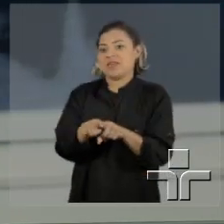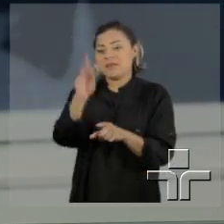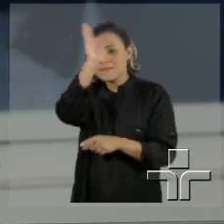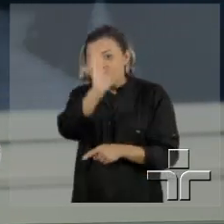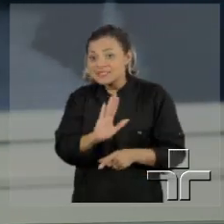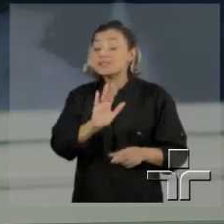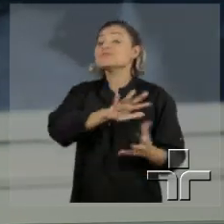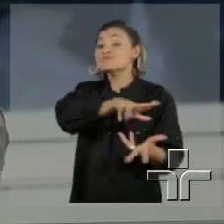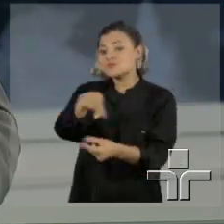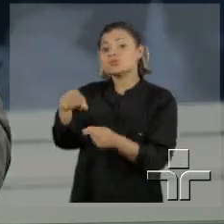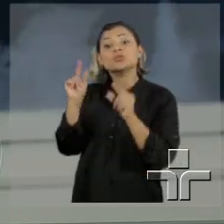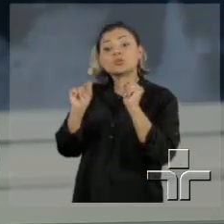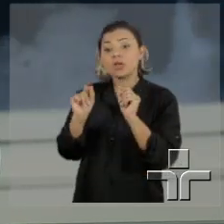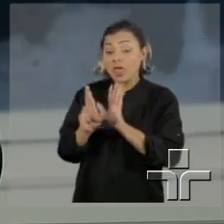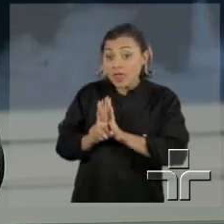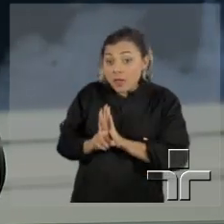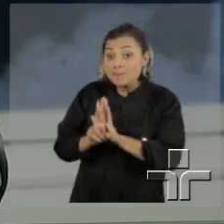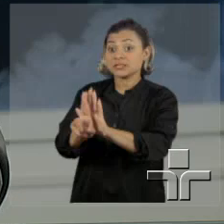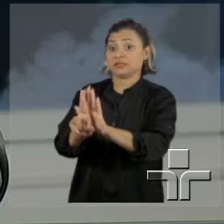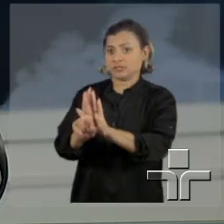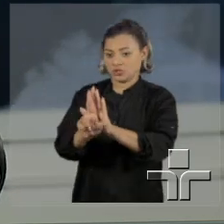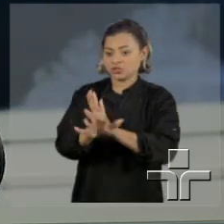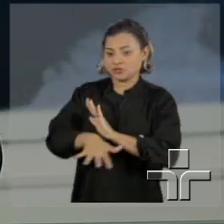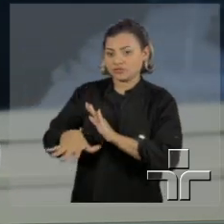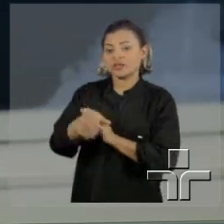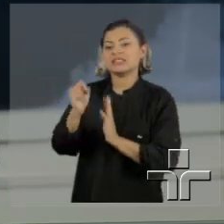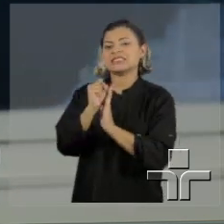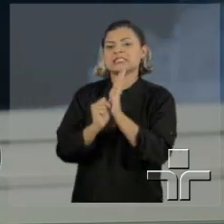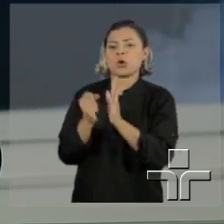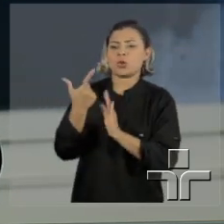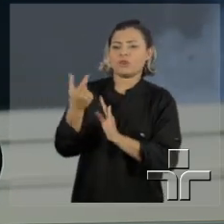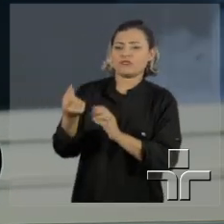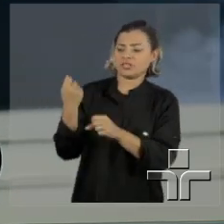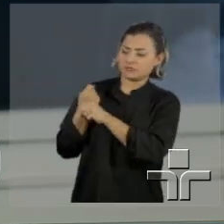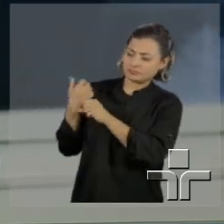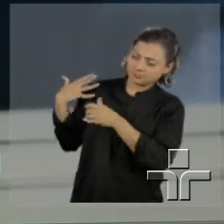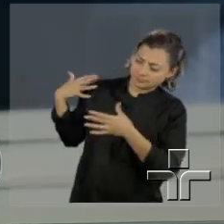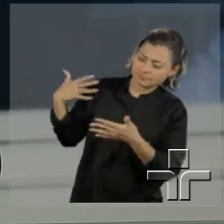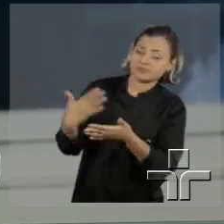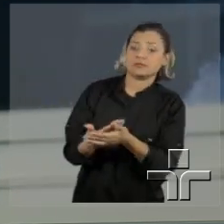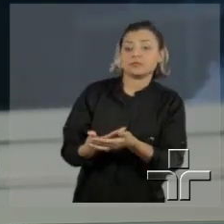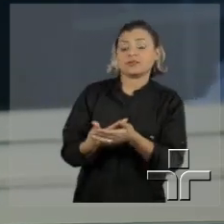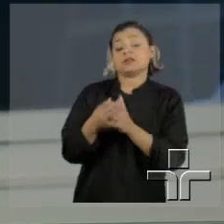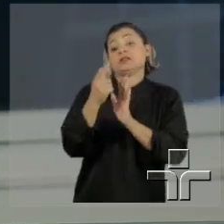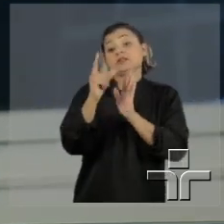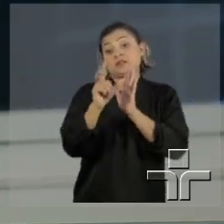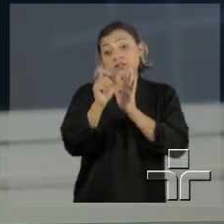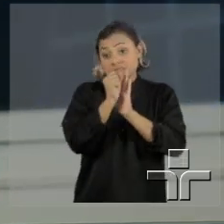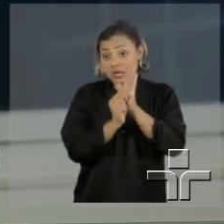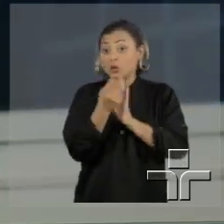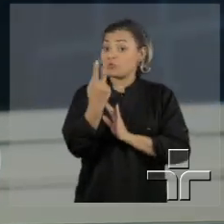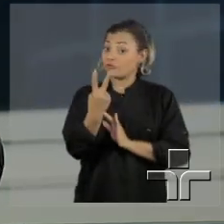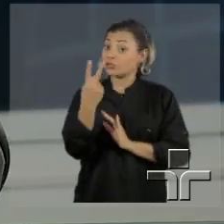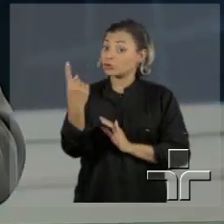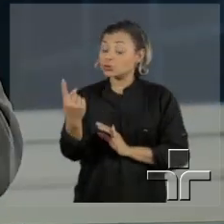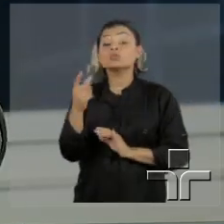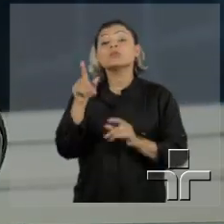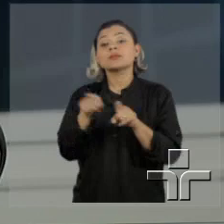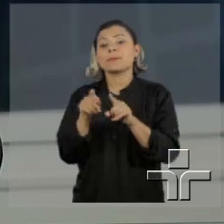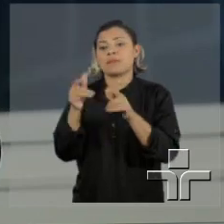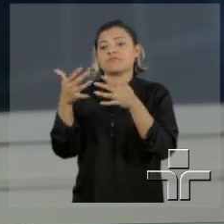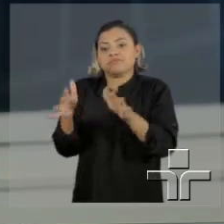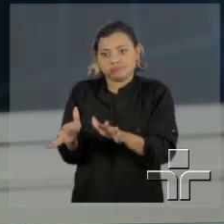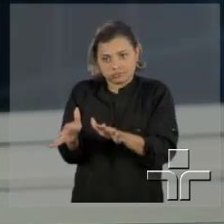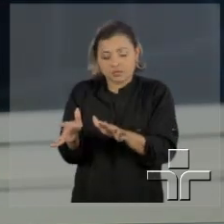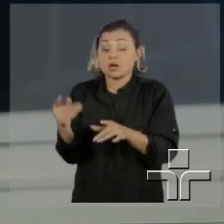democracia representativa, tal qual nós conhecemos, que vem do século XX, inicia o século XXI, ela está em crise. Por quê? Porque a